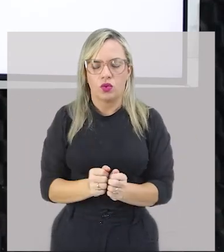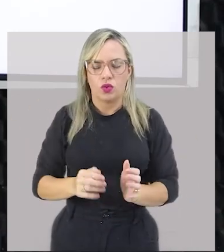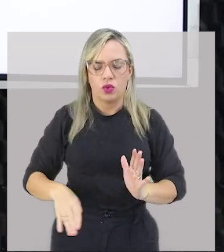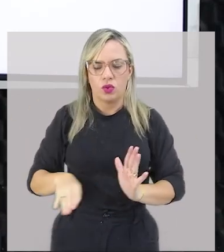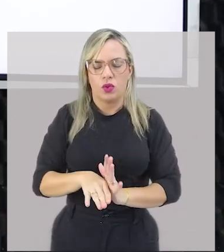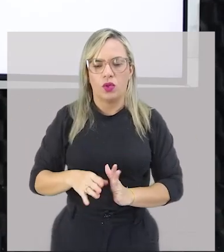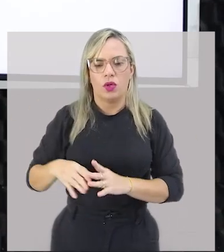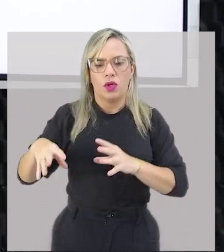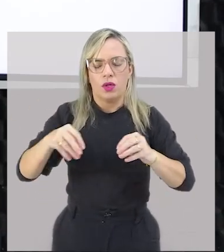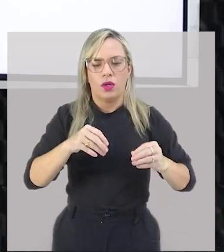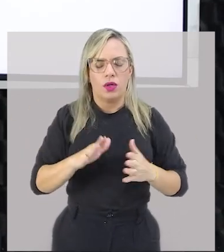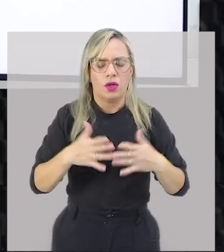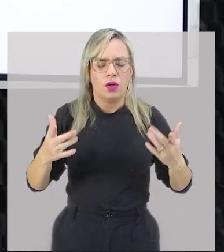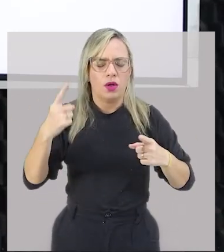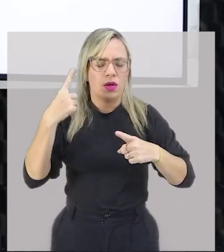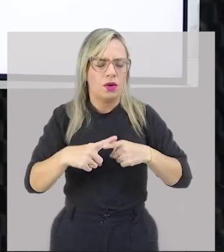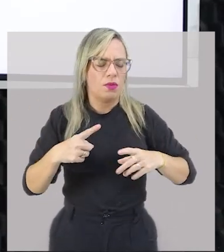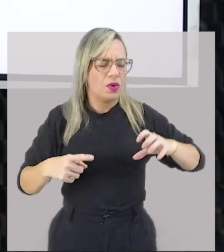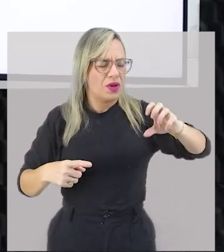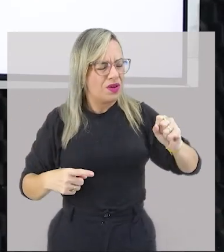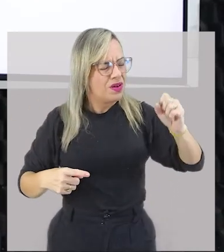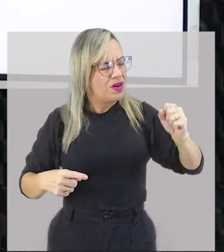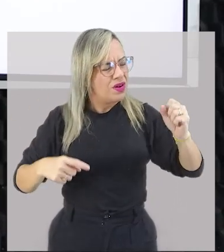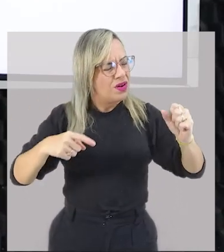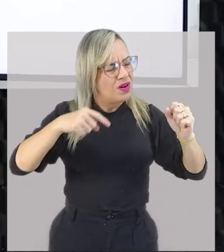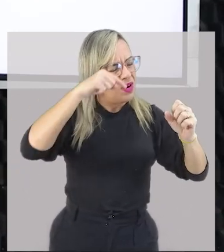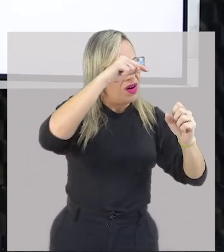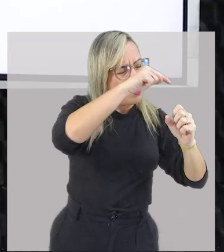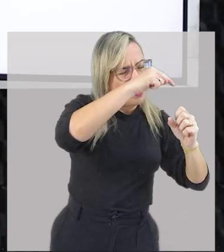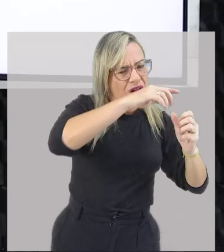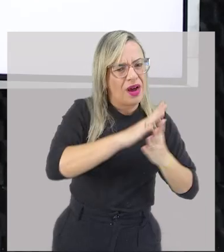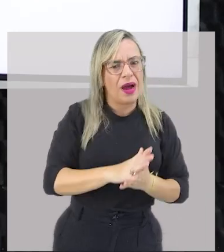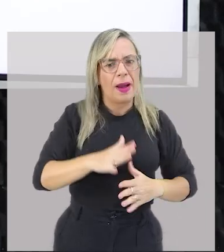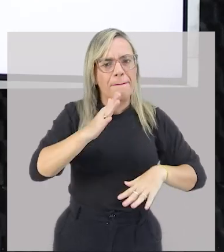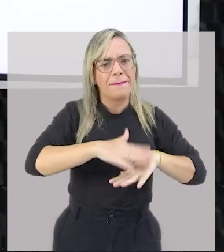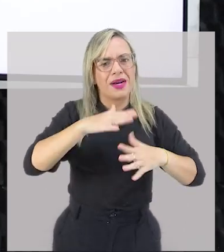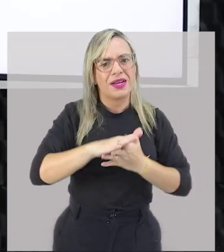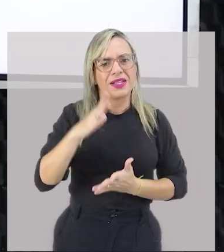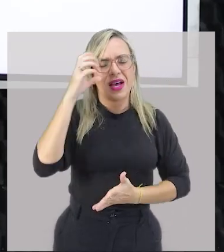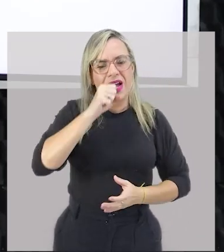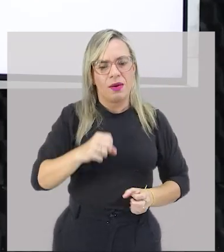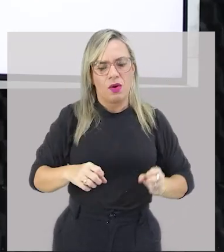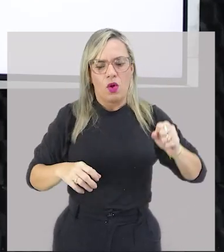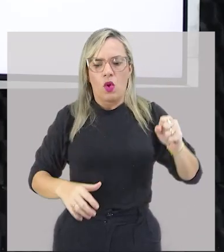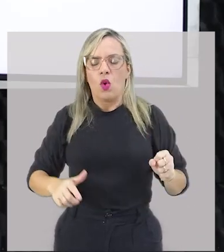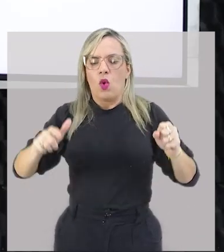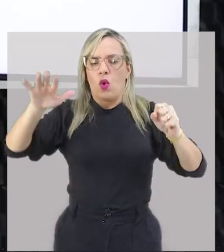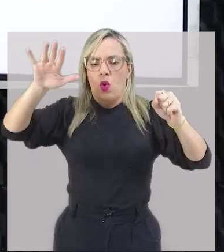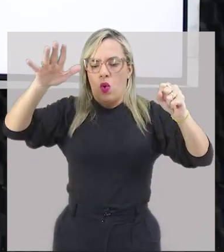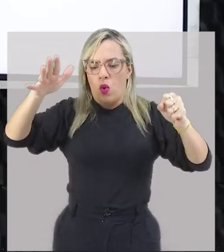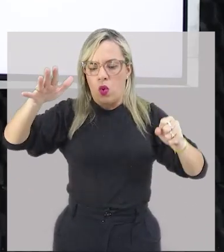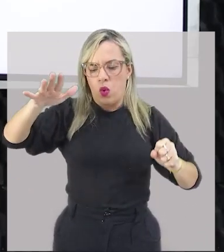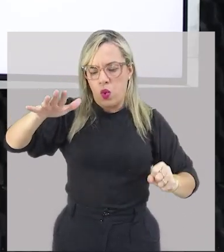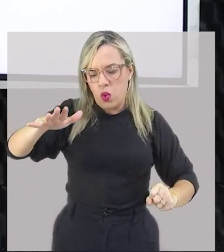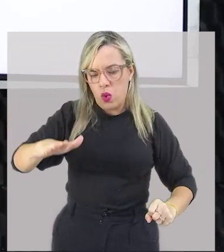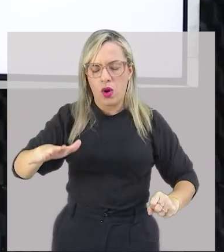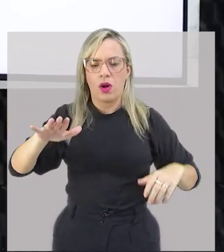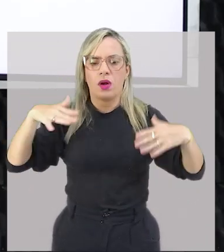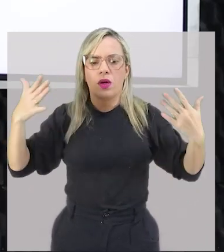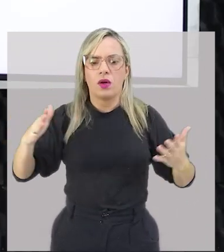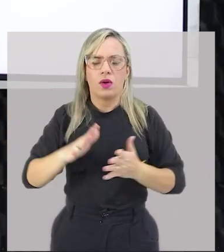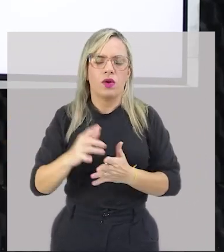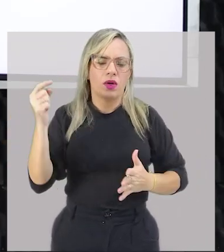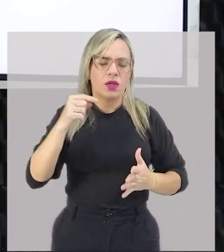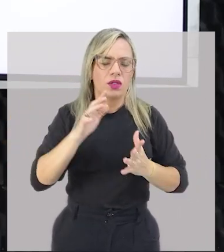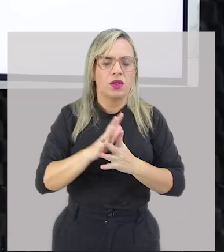que a amassada cai mais rápido e a outra vem caindo devagarzinho? O que está agindo nessa que